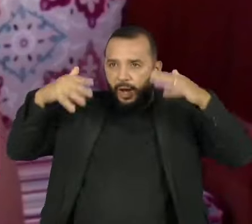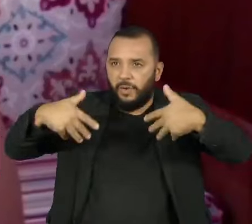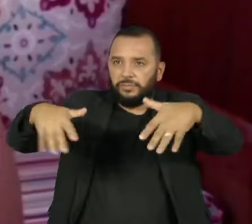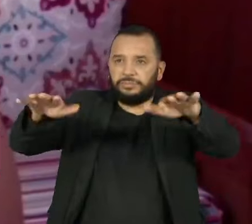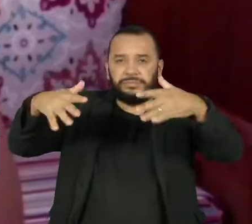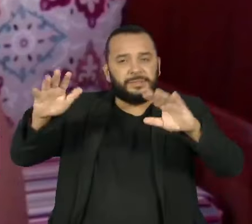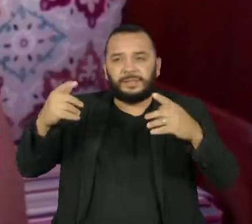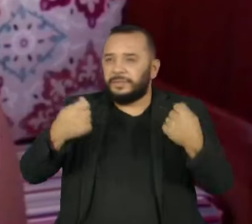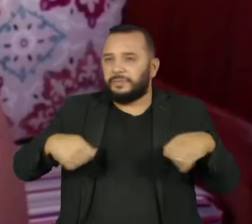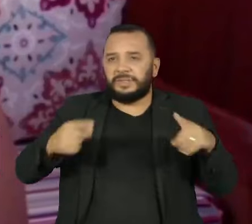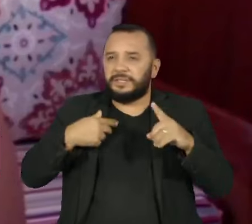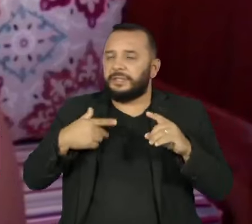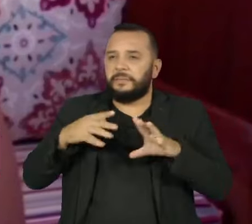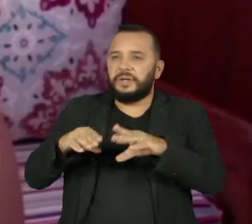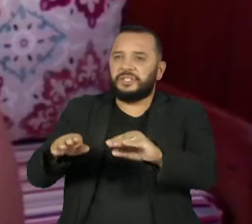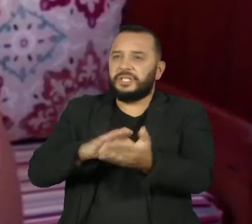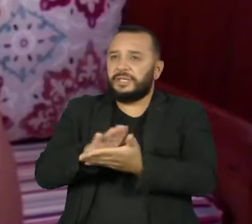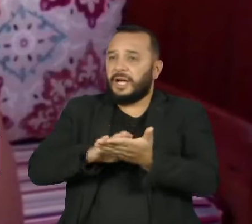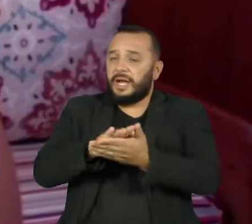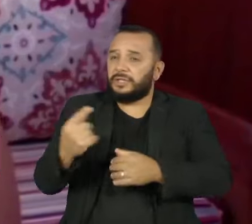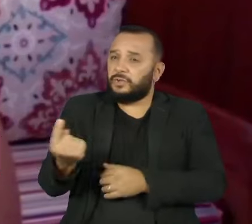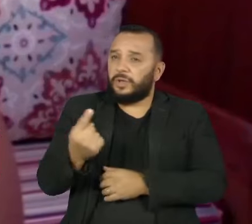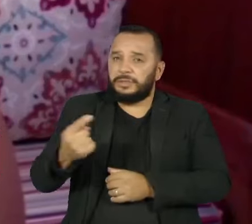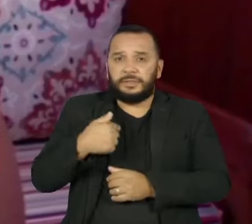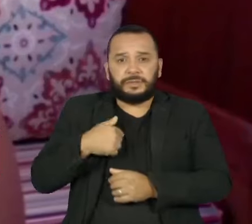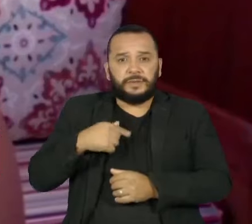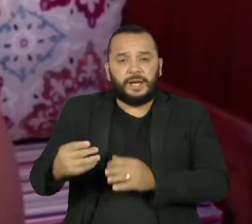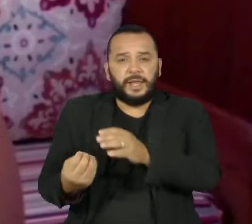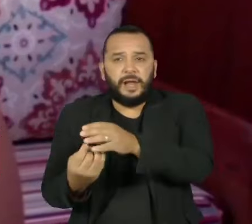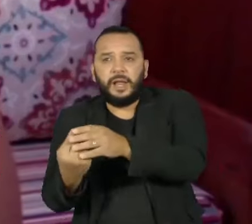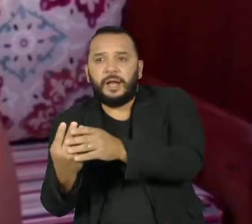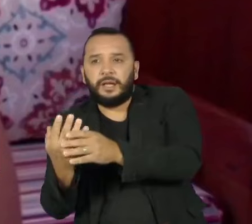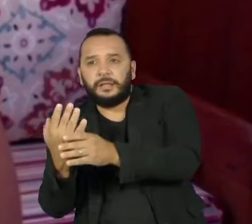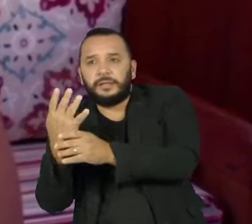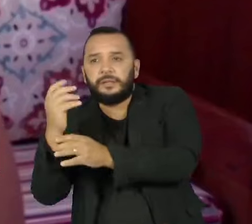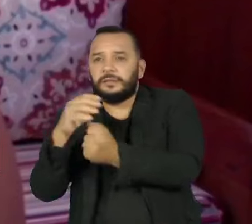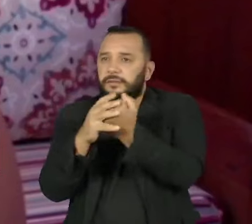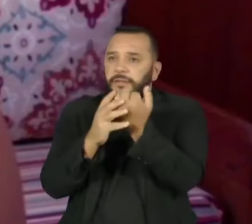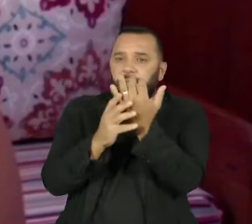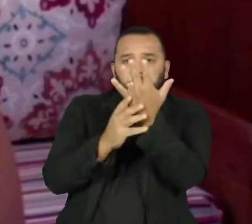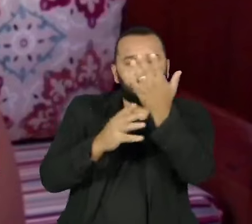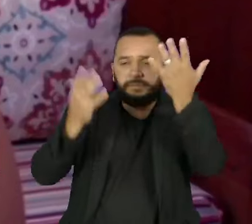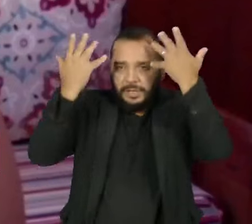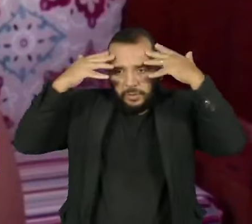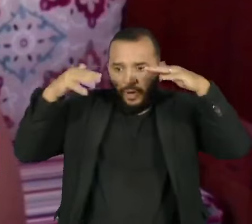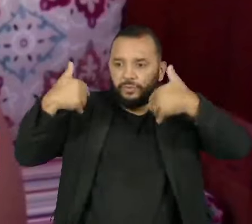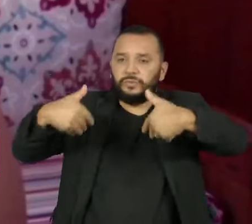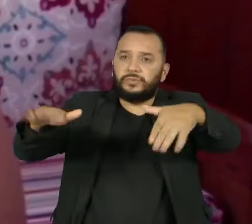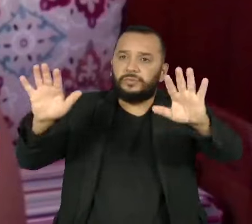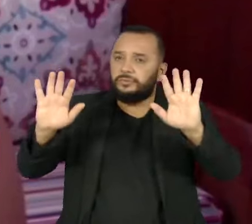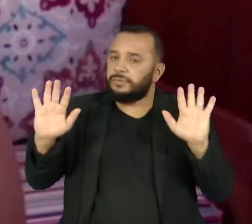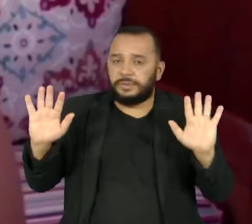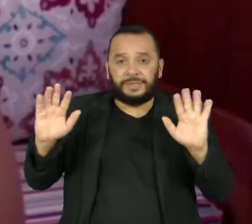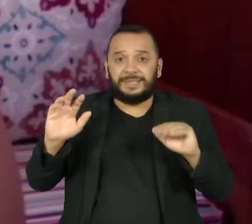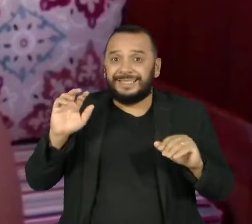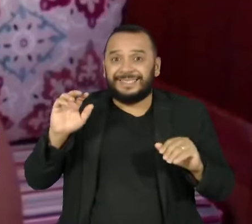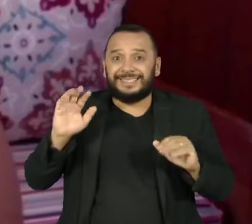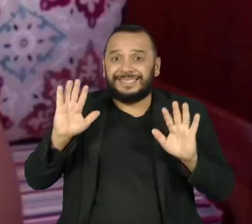necessariamente é uma restauração vamos dizer assistida né então tem várias regiões na na Amazônia que já que quando